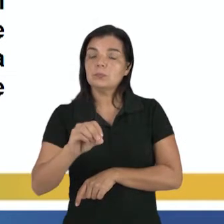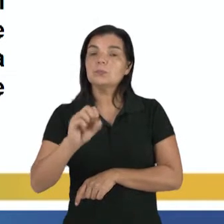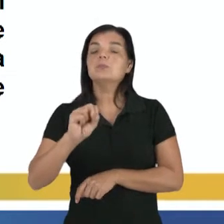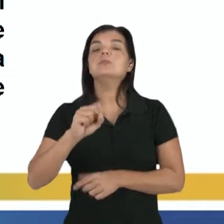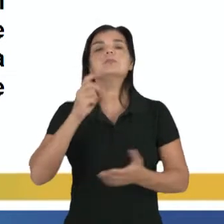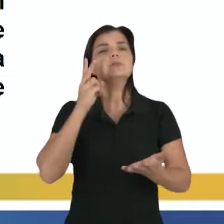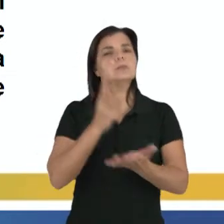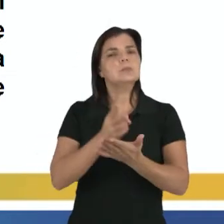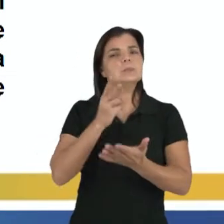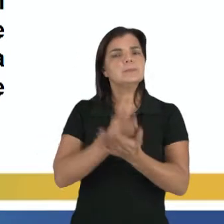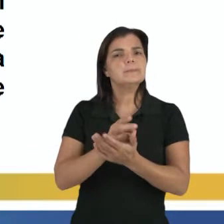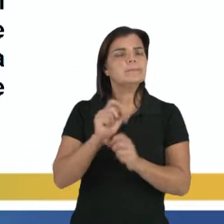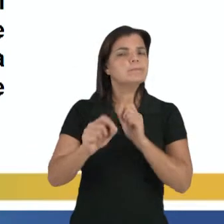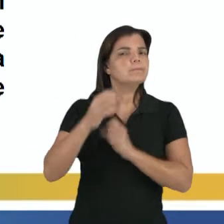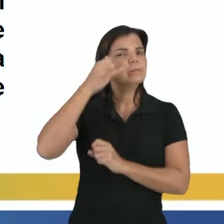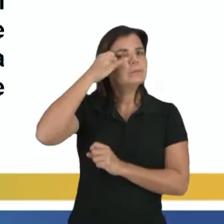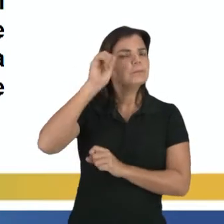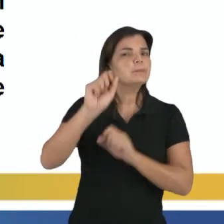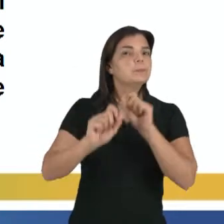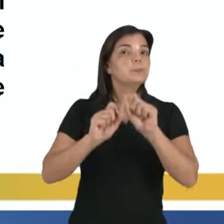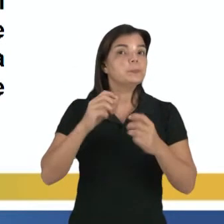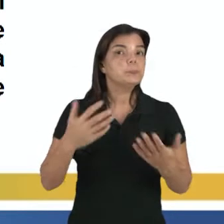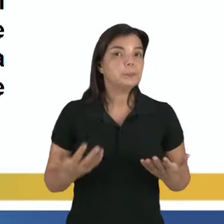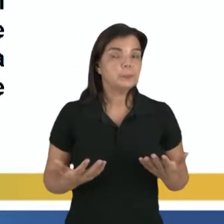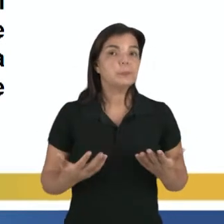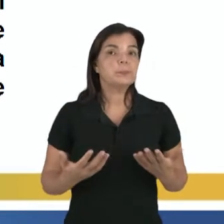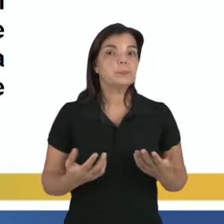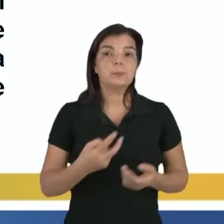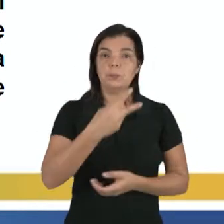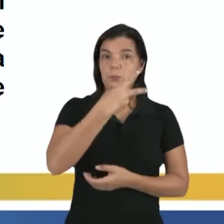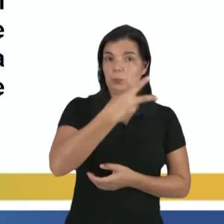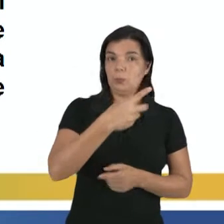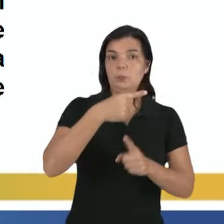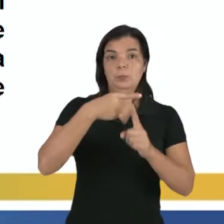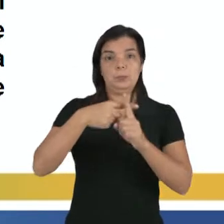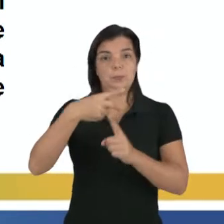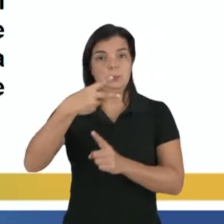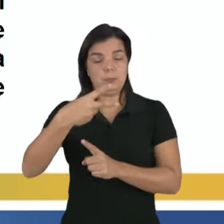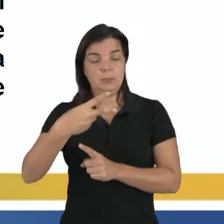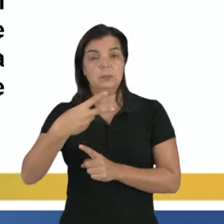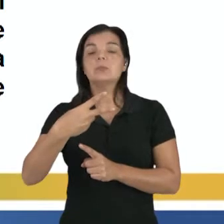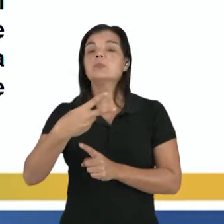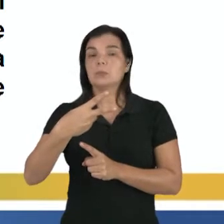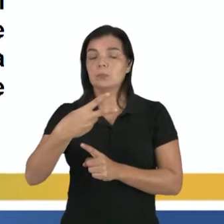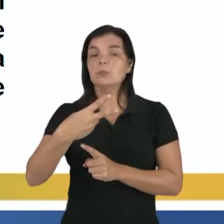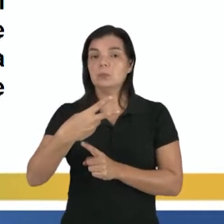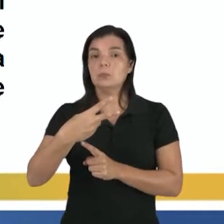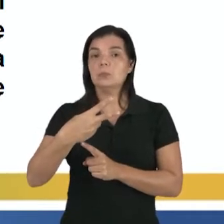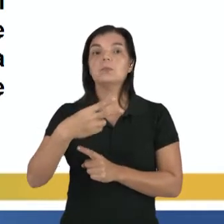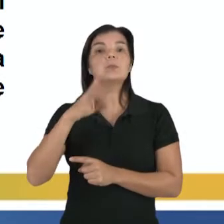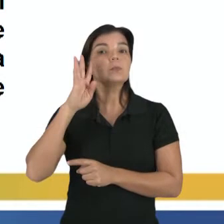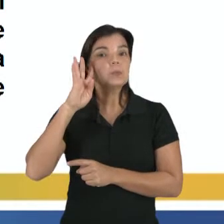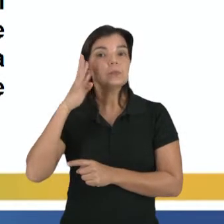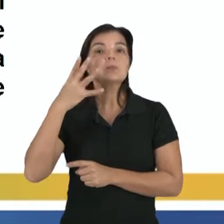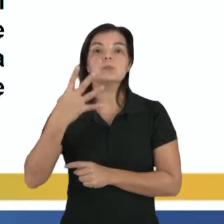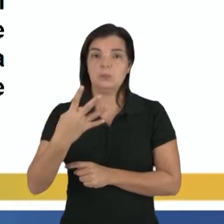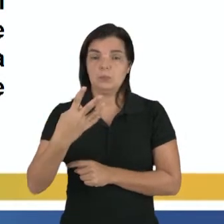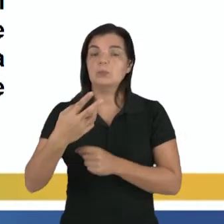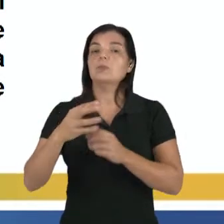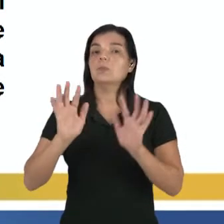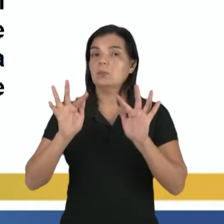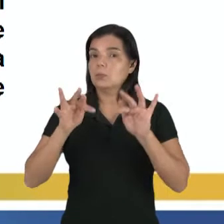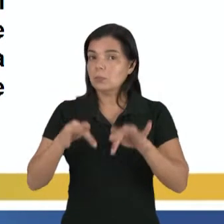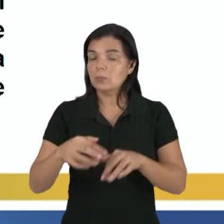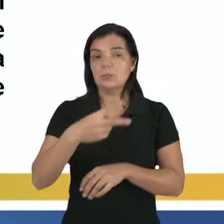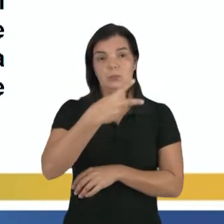silogismo, sempre a gente vai ter aquela ideia de que 2 mais 2 vai chegar a um resultado, a uma